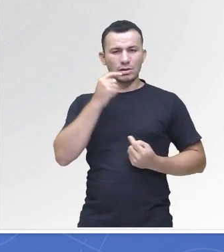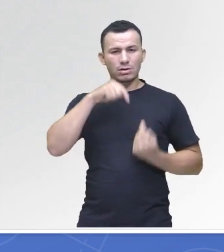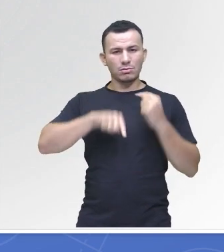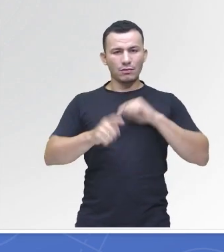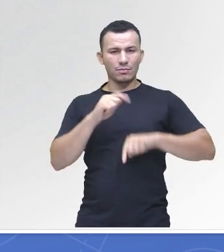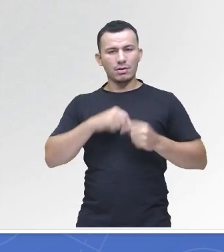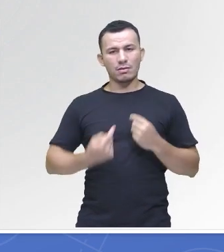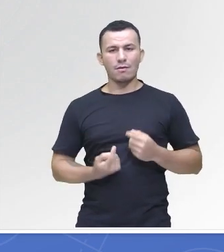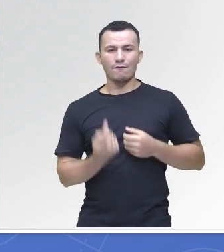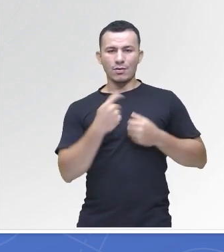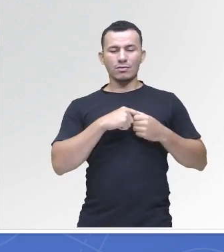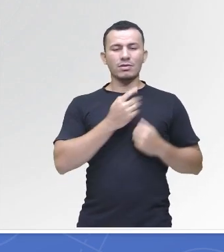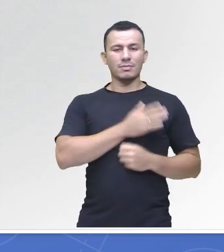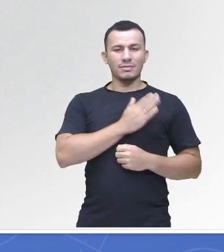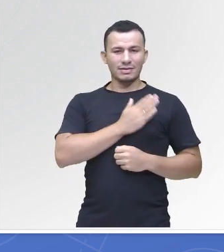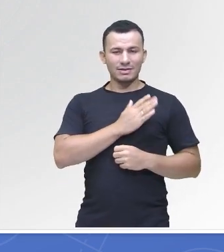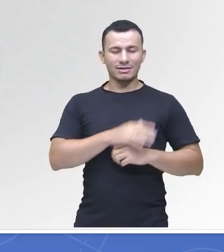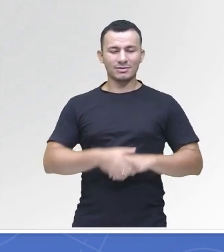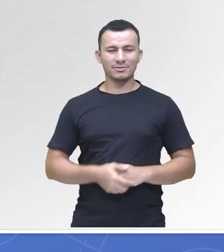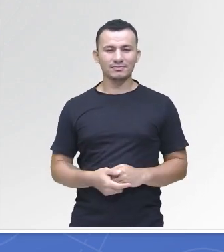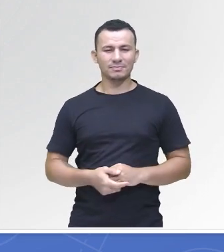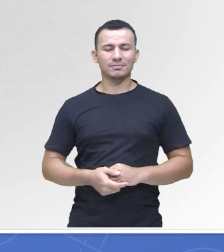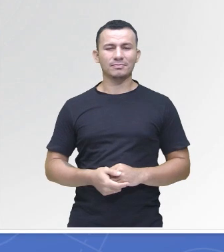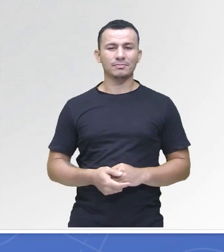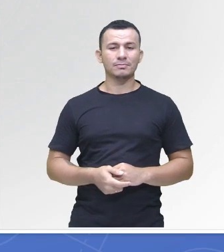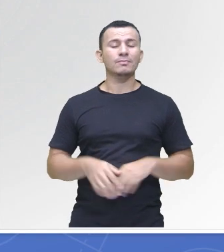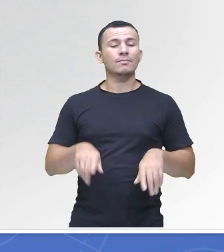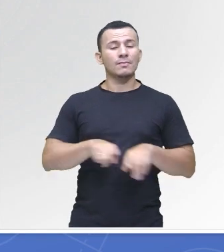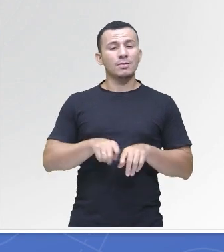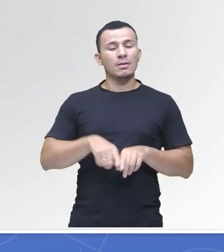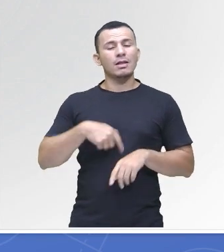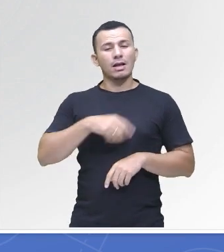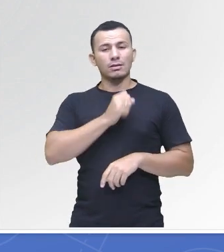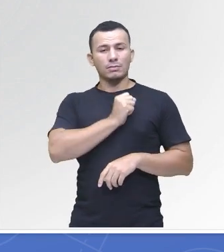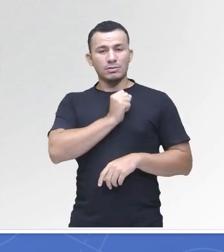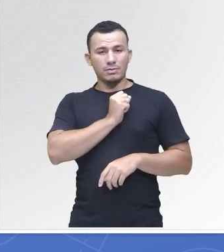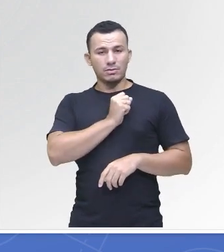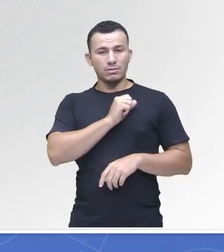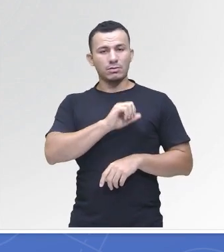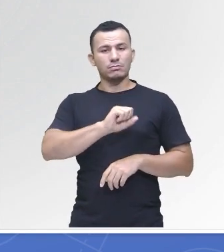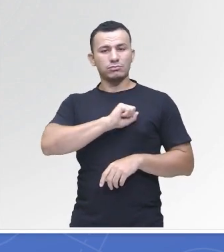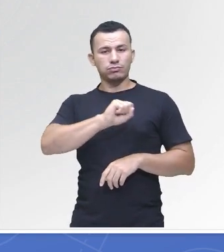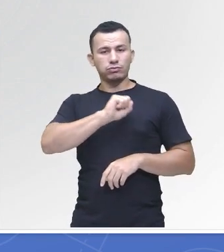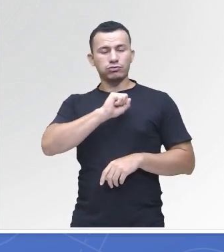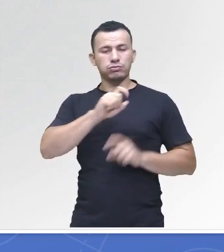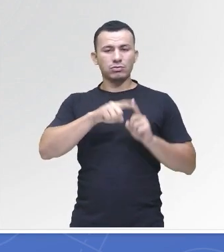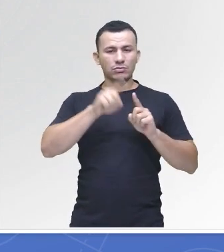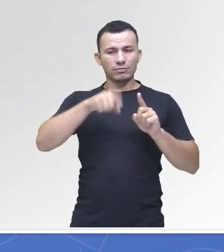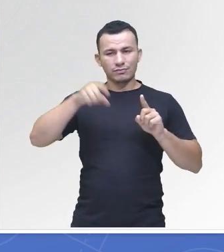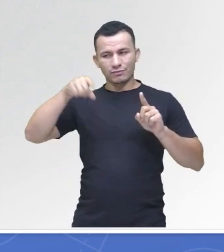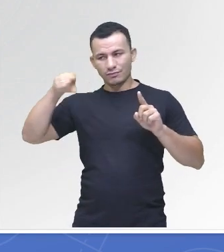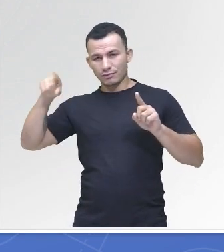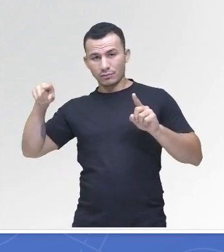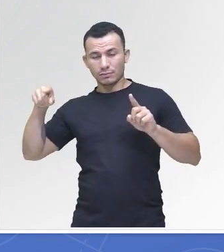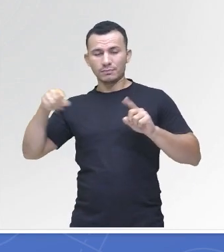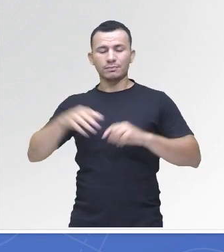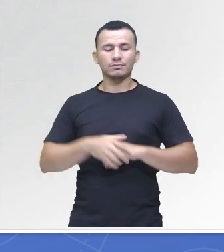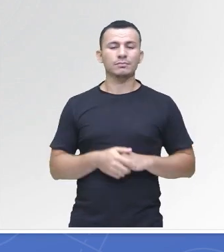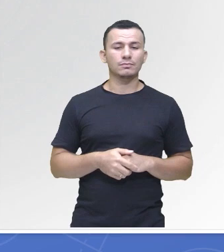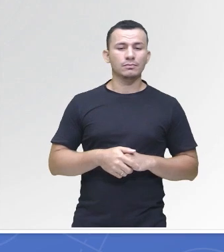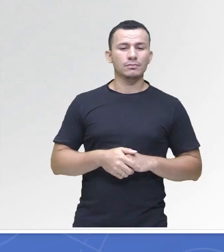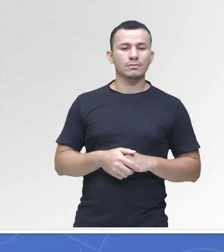coração. Bom, então, quanto aos batimentos cardíacos, a gente tem aqui também 2 pontos essenciais, que é o